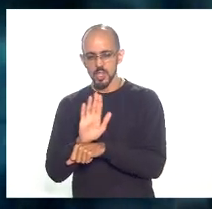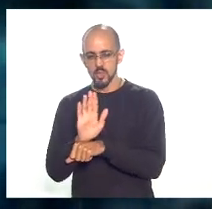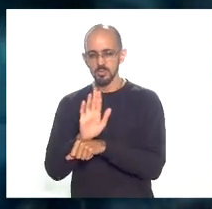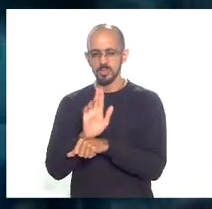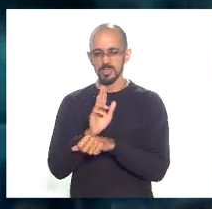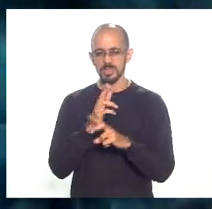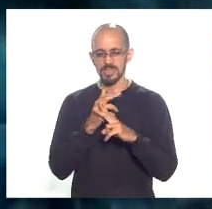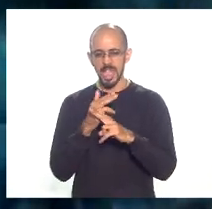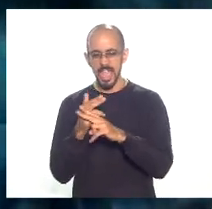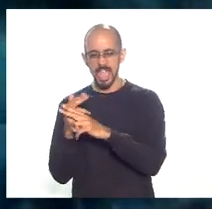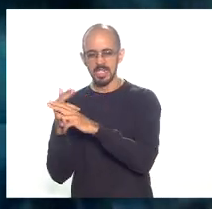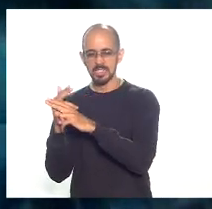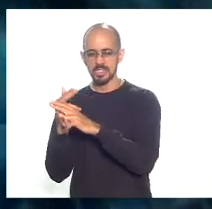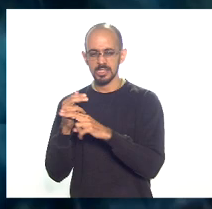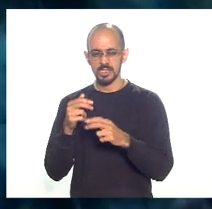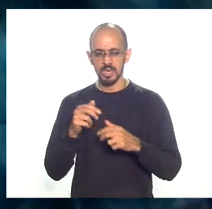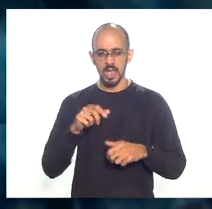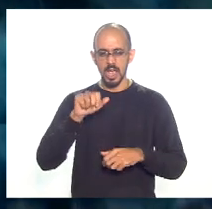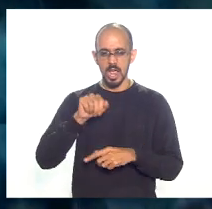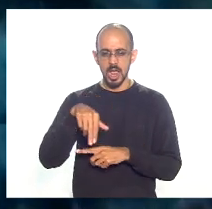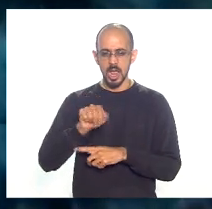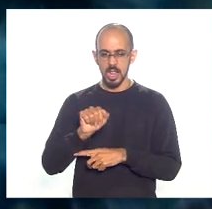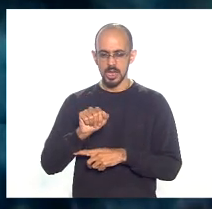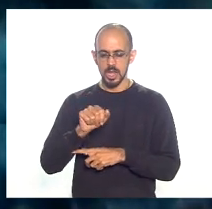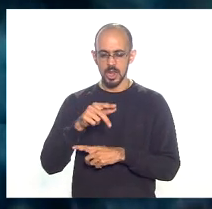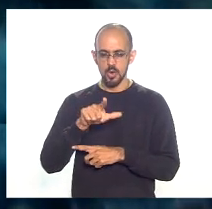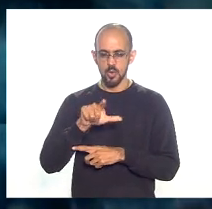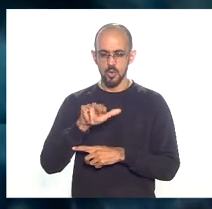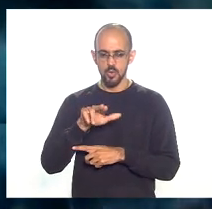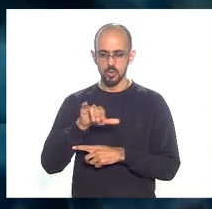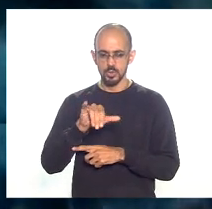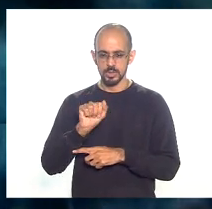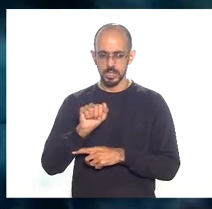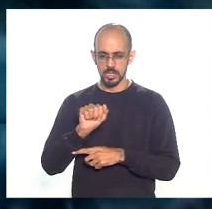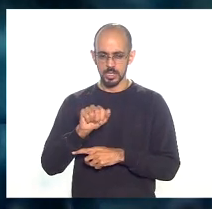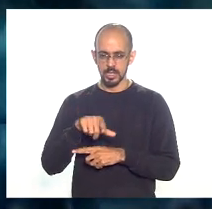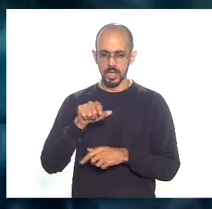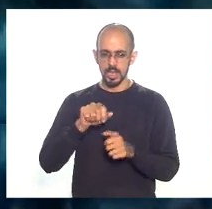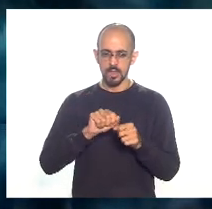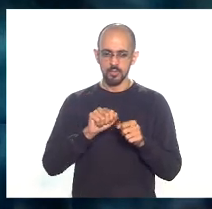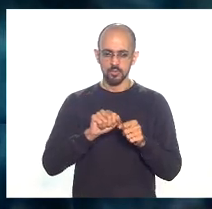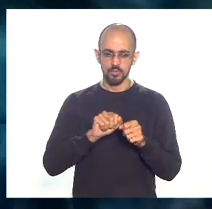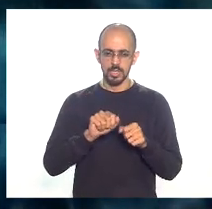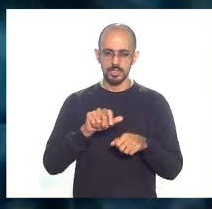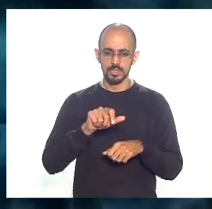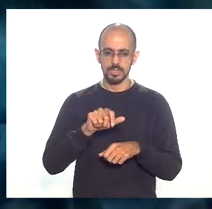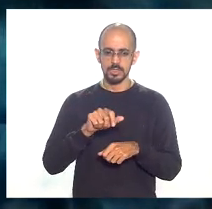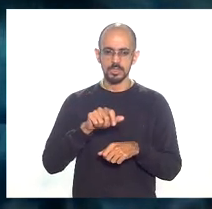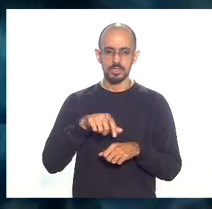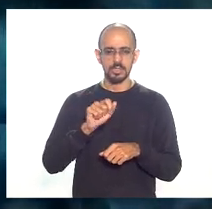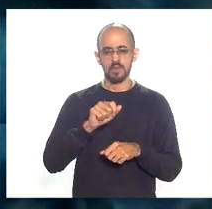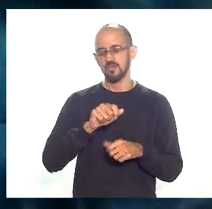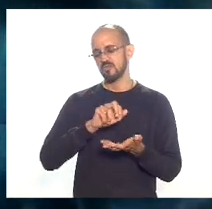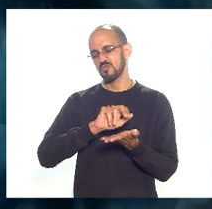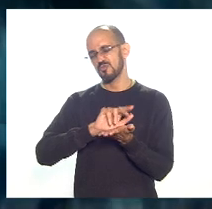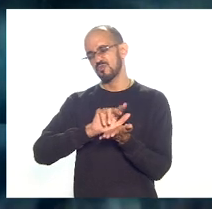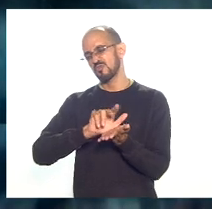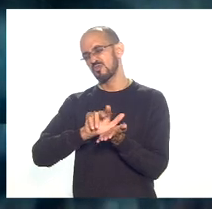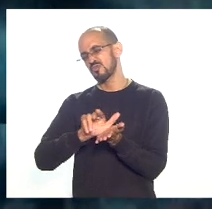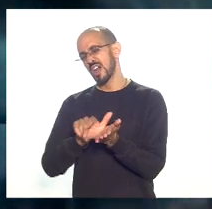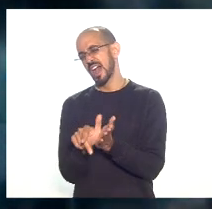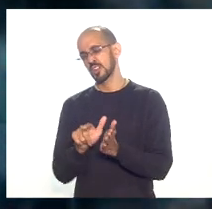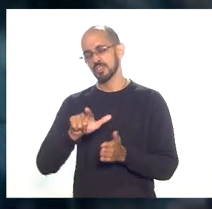a querida Ana Lúcia Menezes dublou personagens como a Peppa Pig Teletubbies Laura do